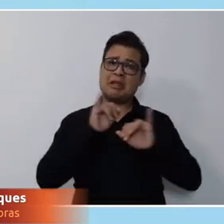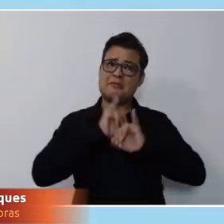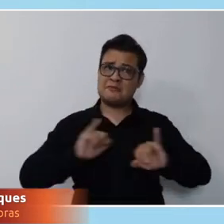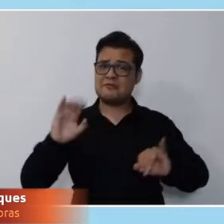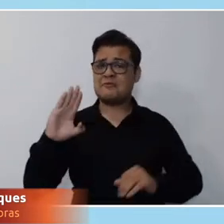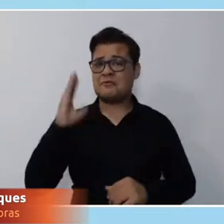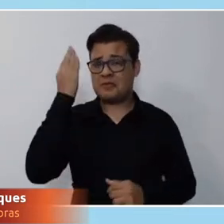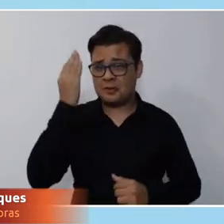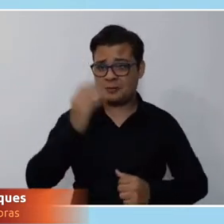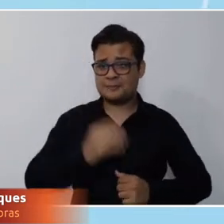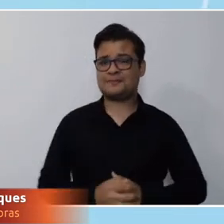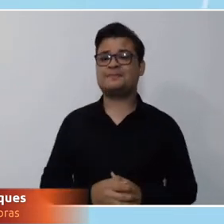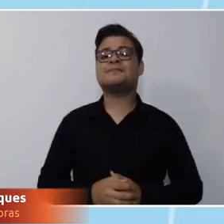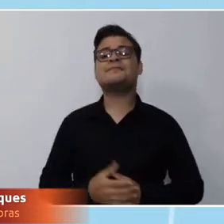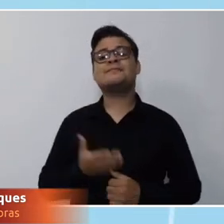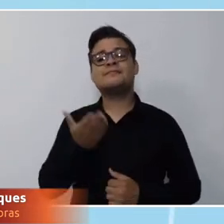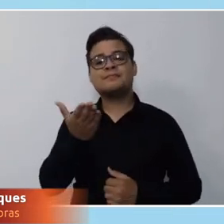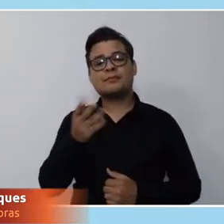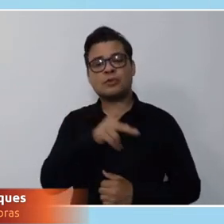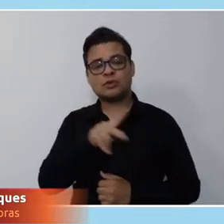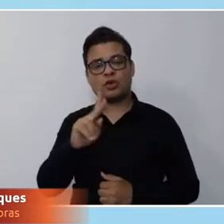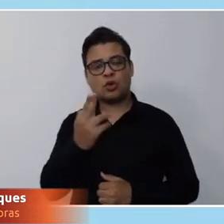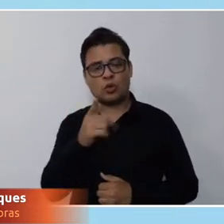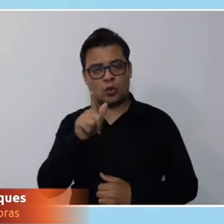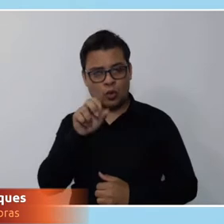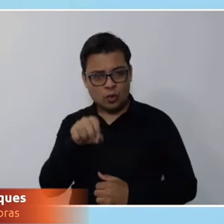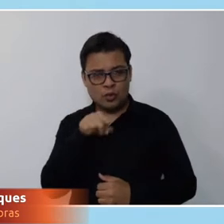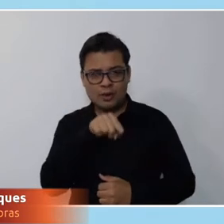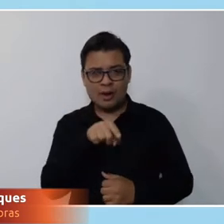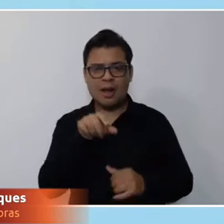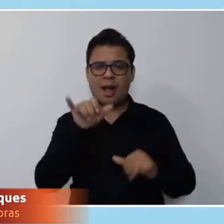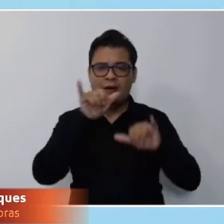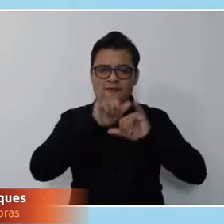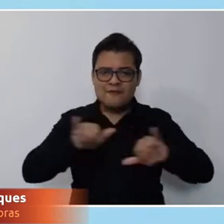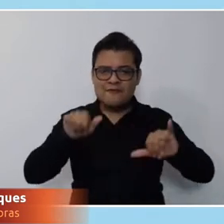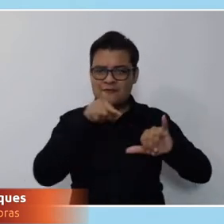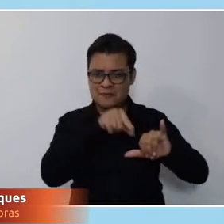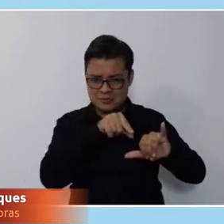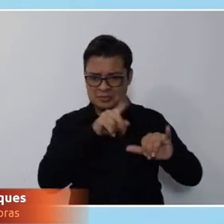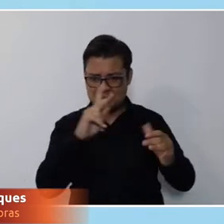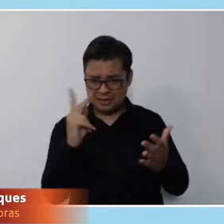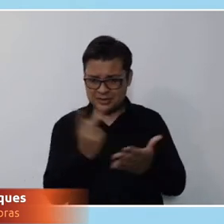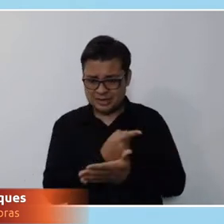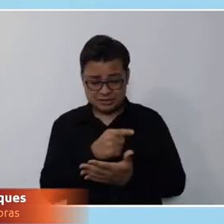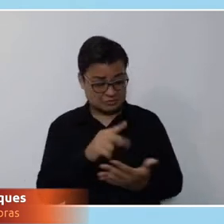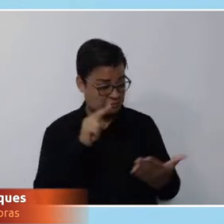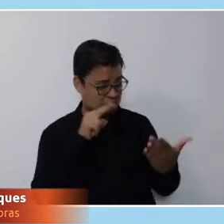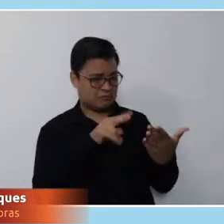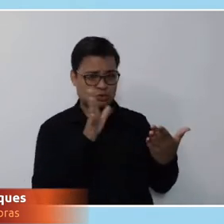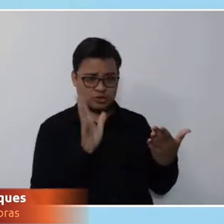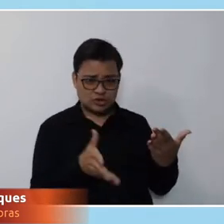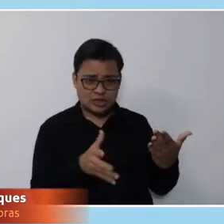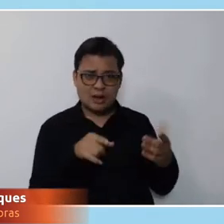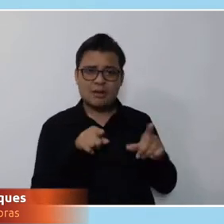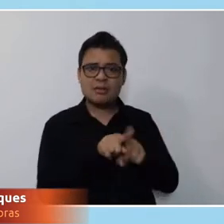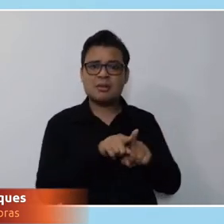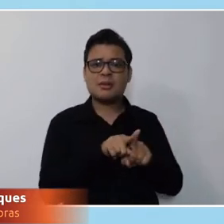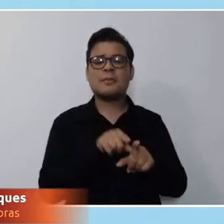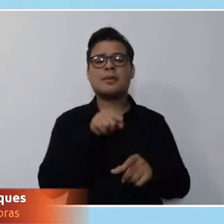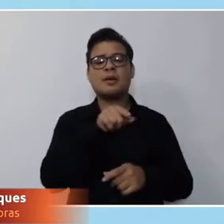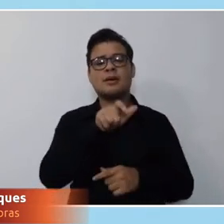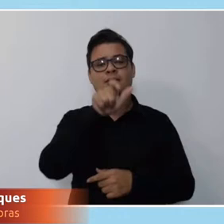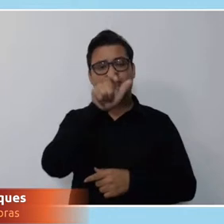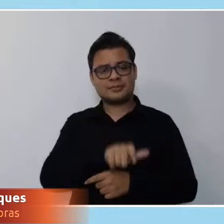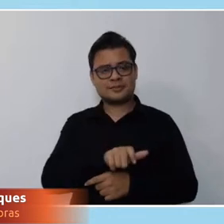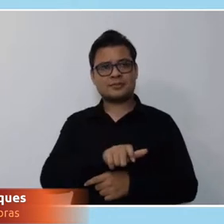para o senhor essa fake news em que inclusive o ex-ministro do Meio Ambiente, Ricardo Salles, dizia que Jair Bolsonaro iria